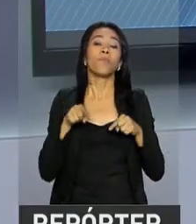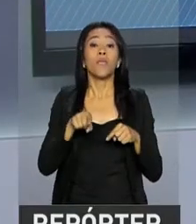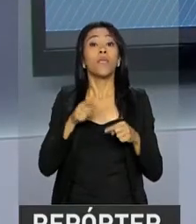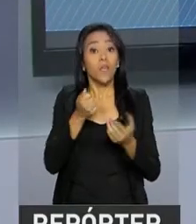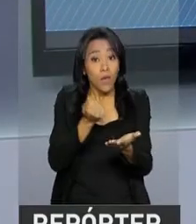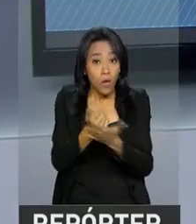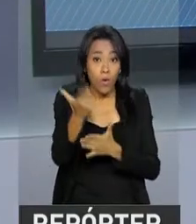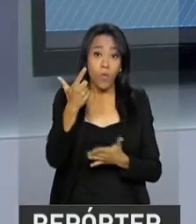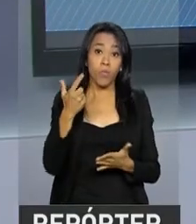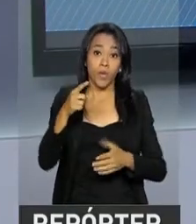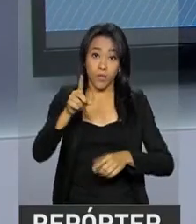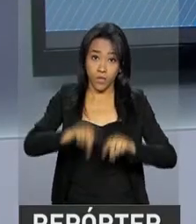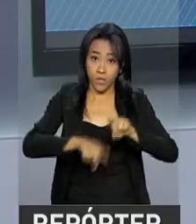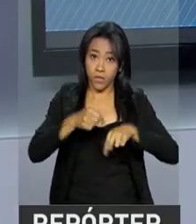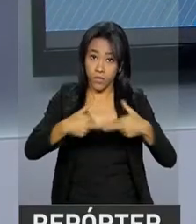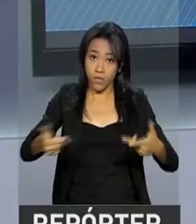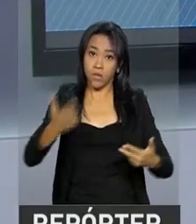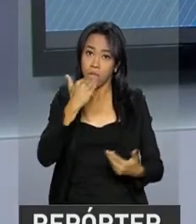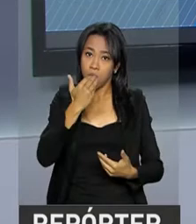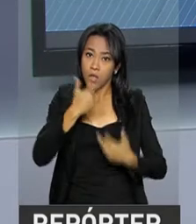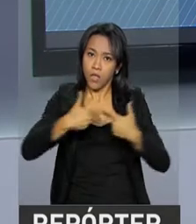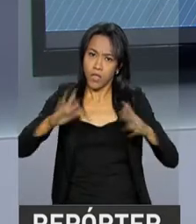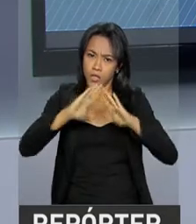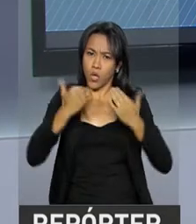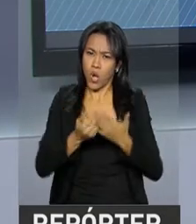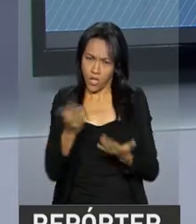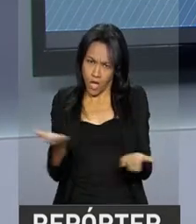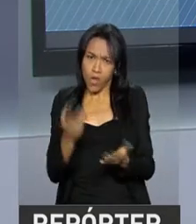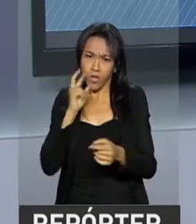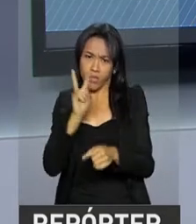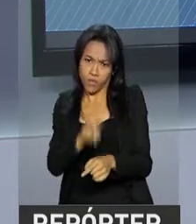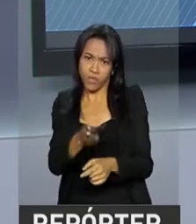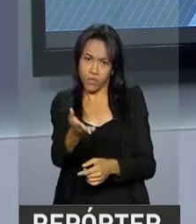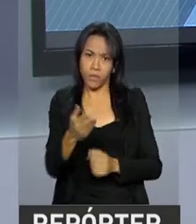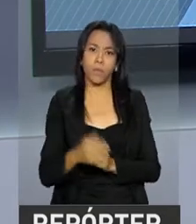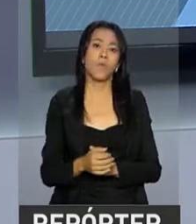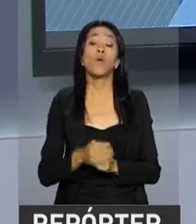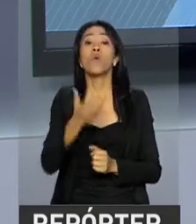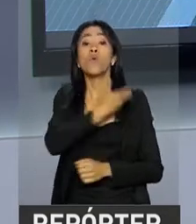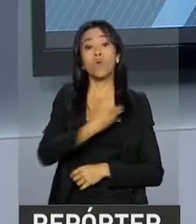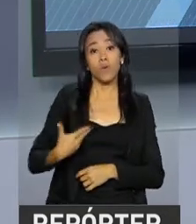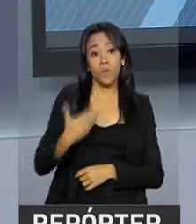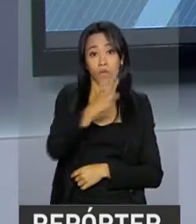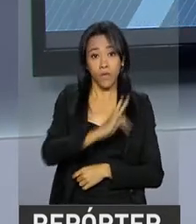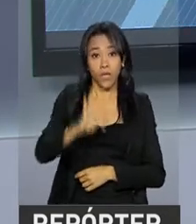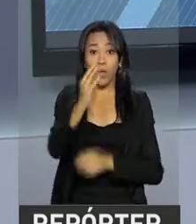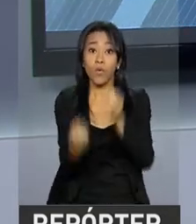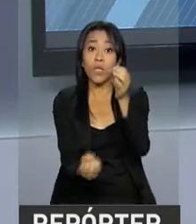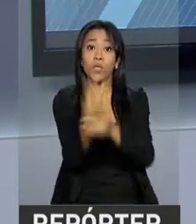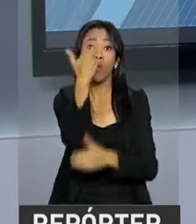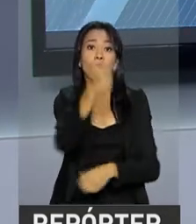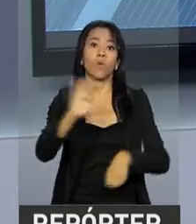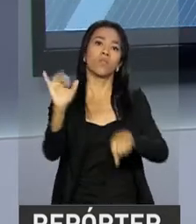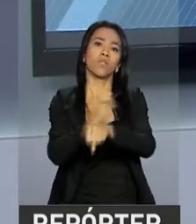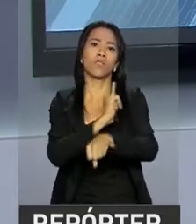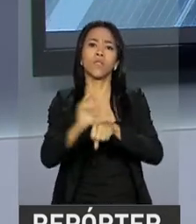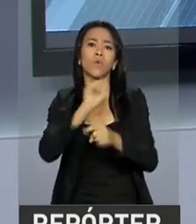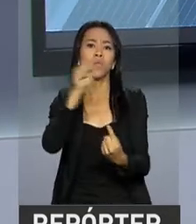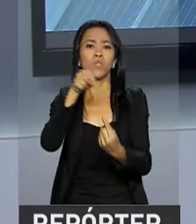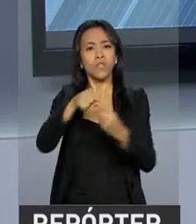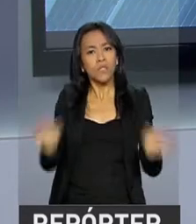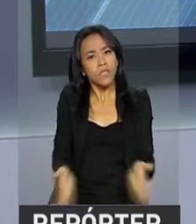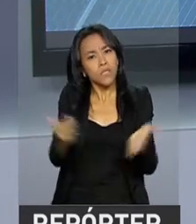compra de produtos para alimentação escolar como a gente viu na reportagem a natália melo o governo federal criou outros mecanismos que